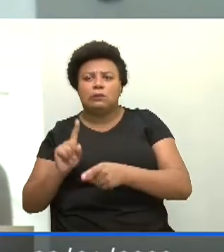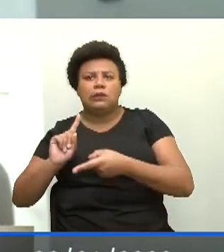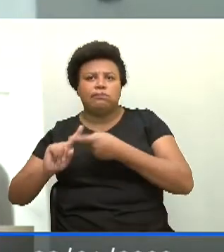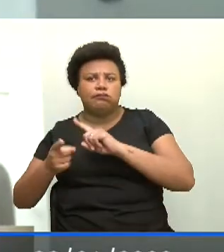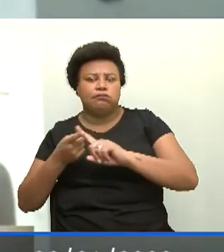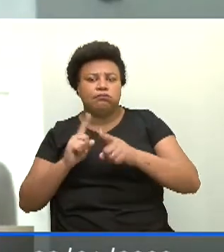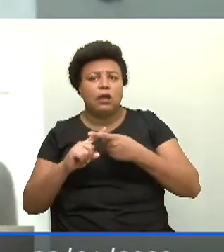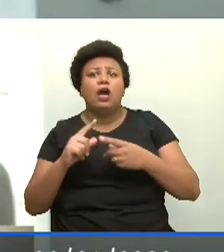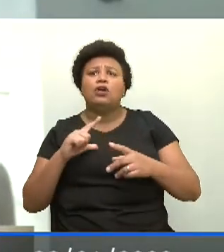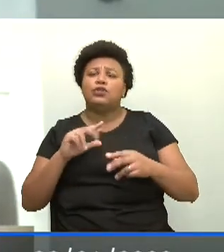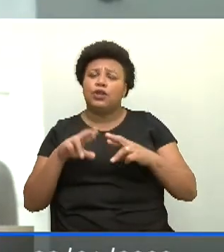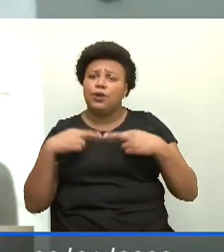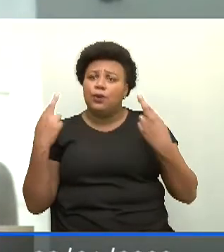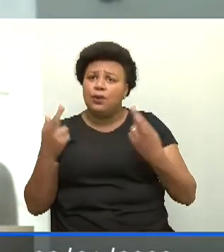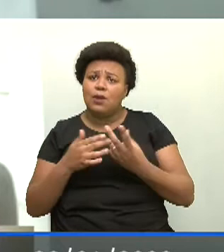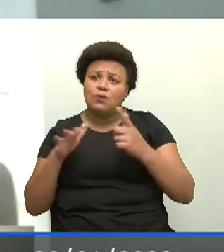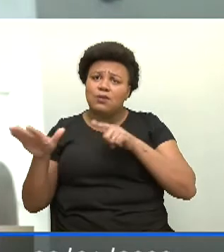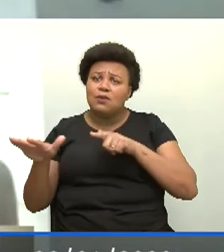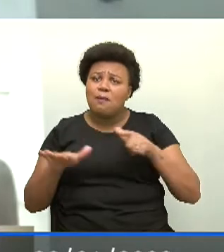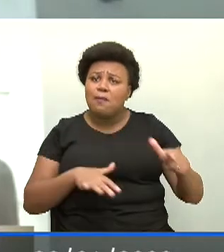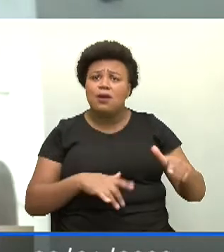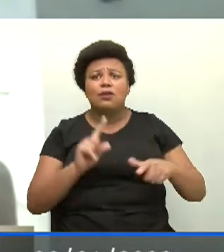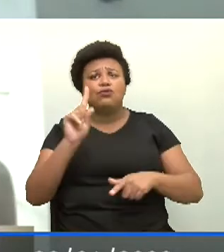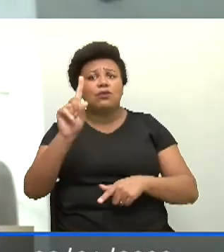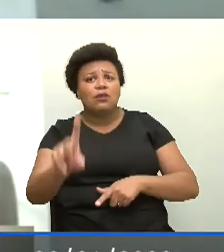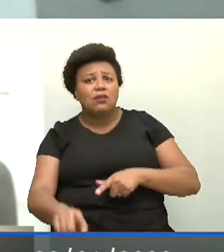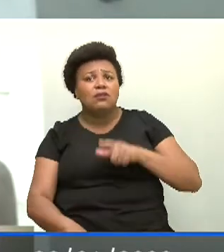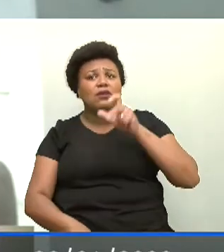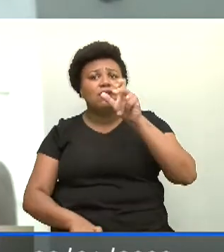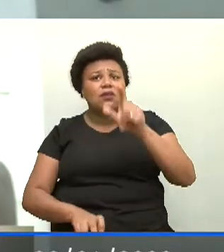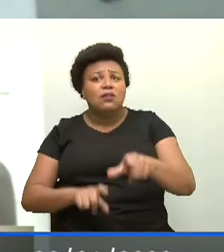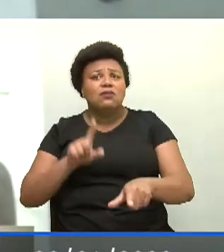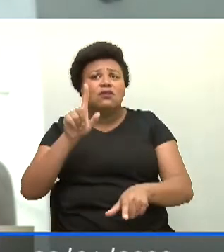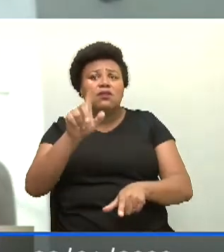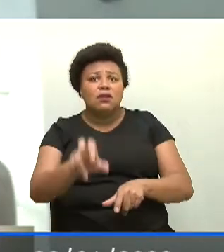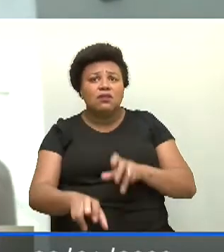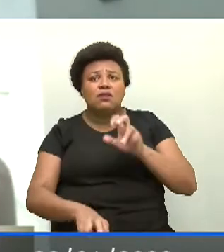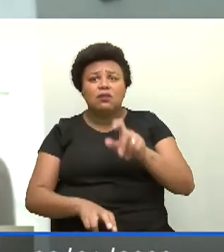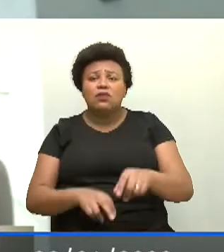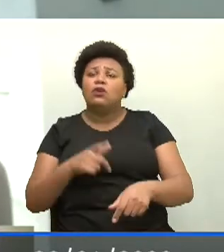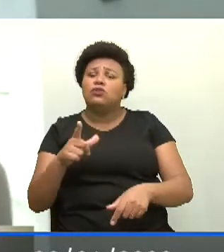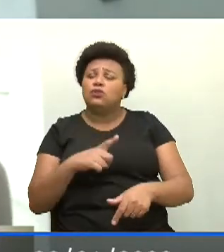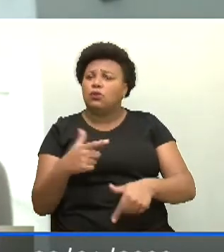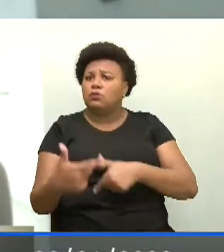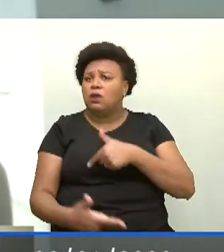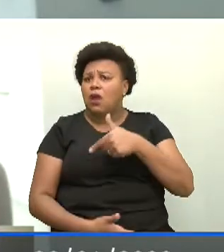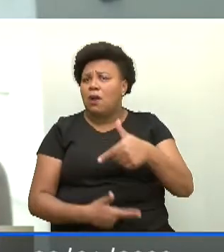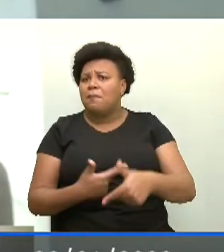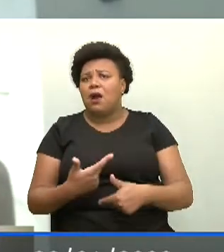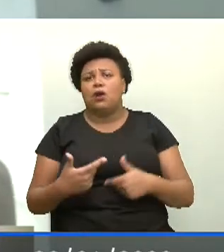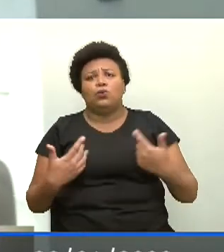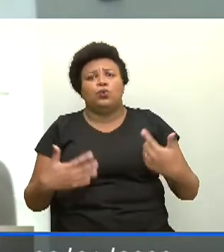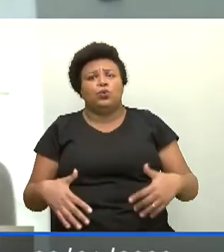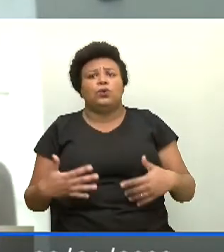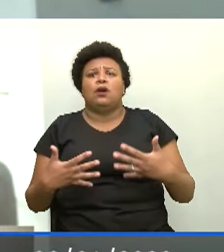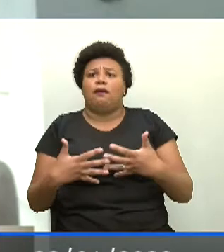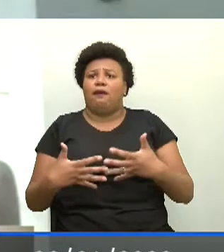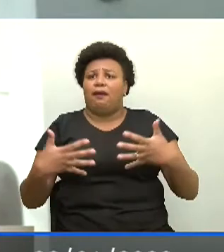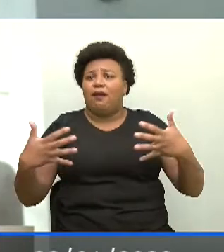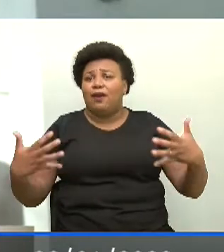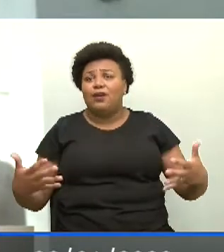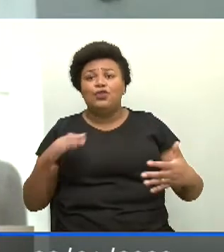quinzenais com ele, junto com as federações. Então, está sendo um trabalho gigante, eu entendo, de todas